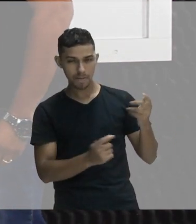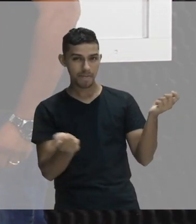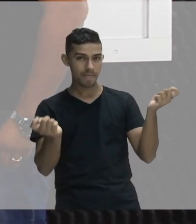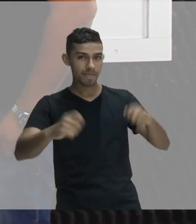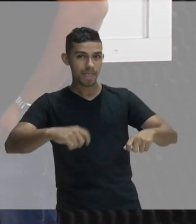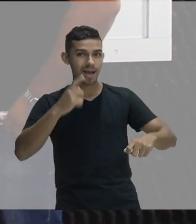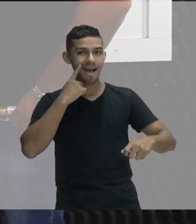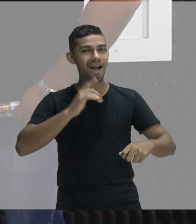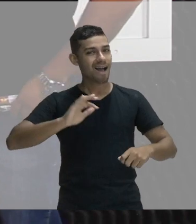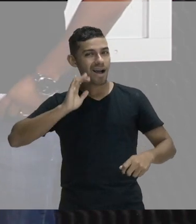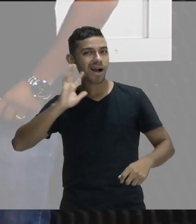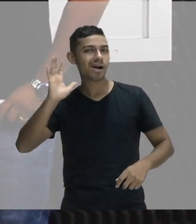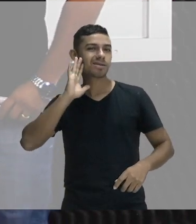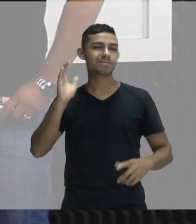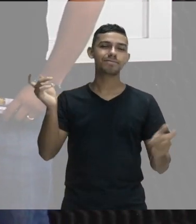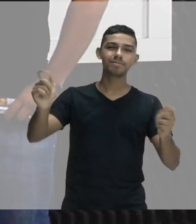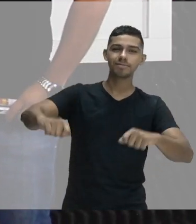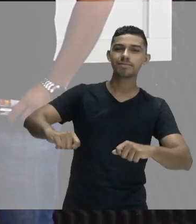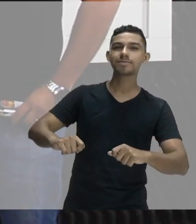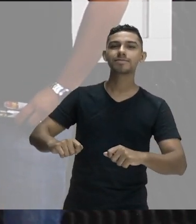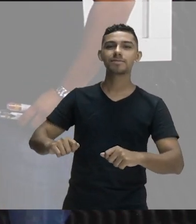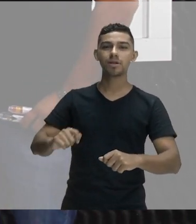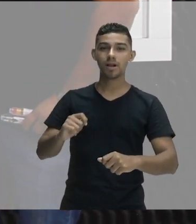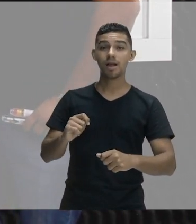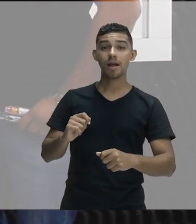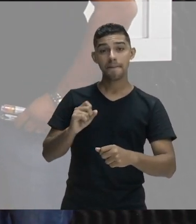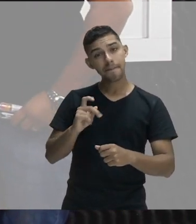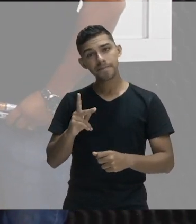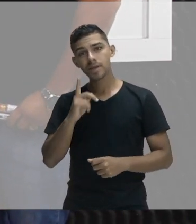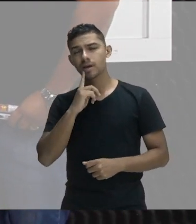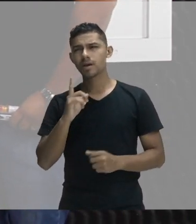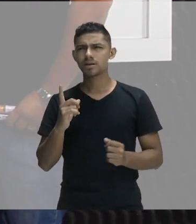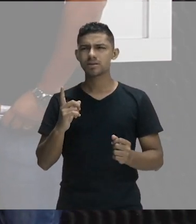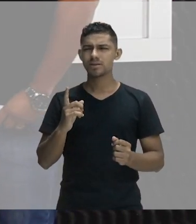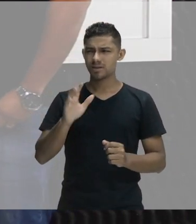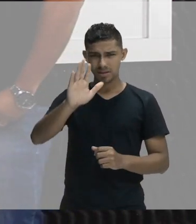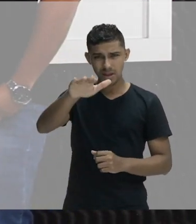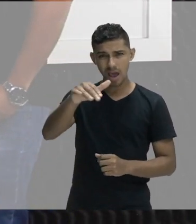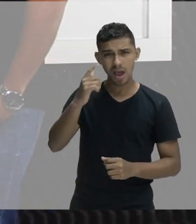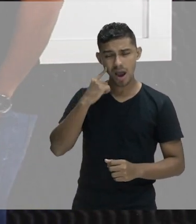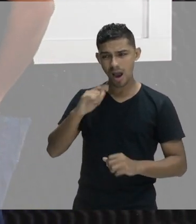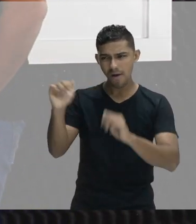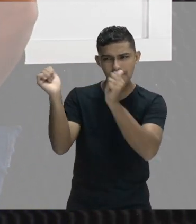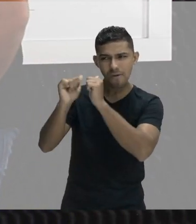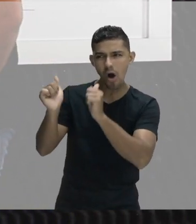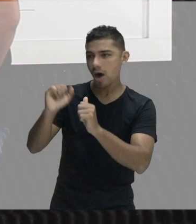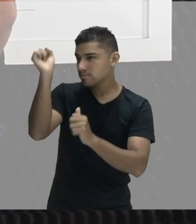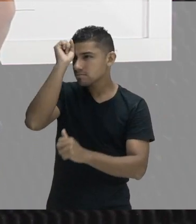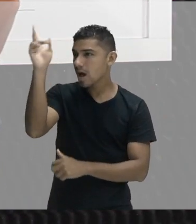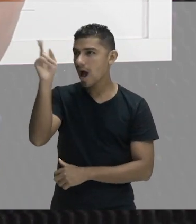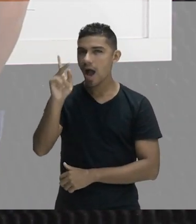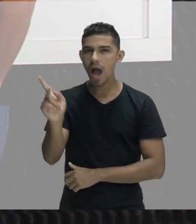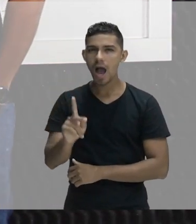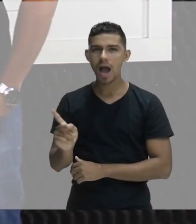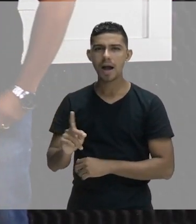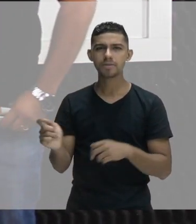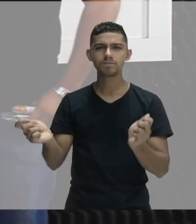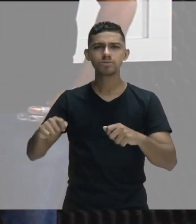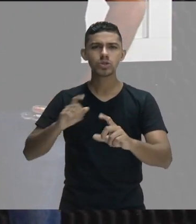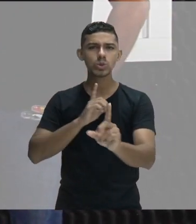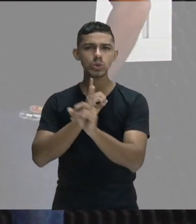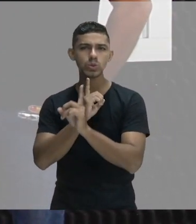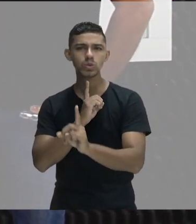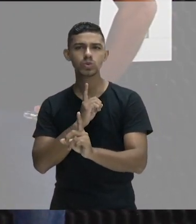fazer essa árvore de possibilidades. Tá? Pessoal, não existe uma maneira mais fácil da gente poder encontrar esses valores